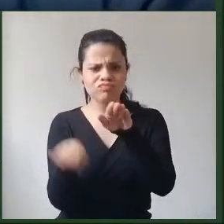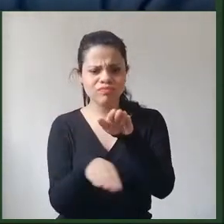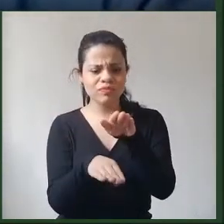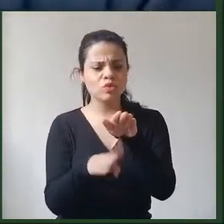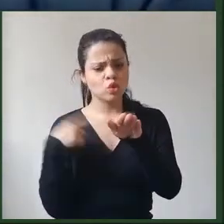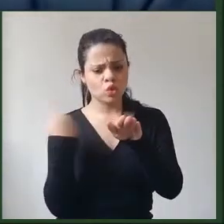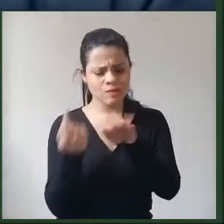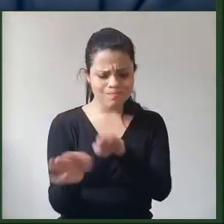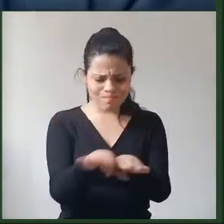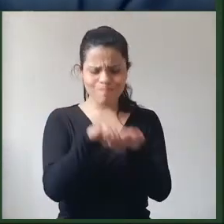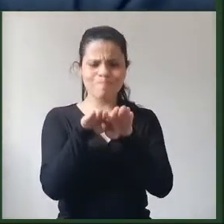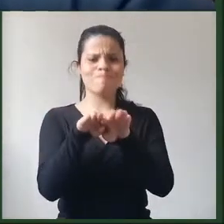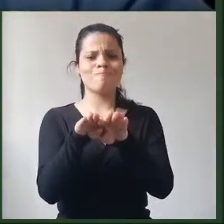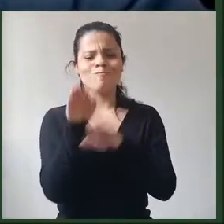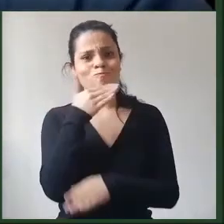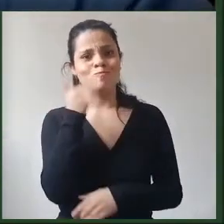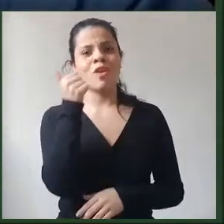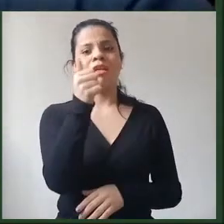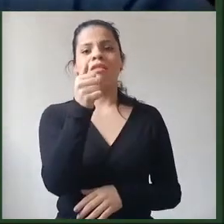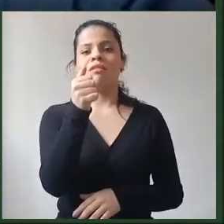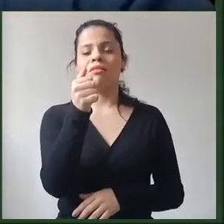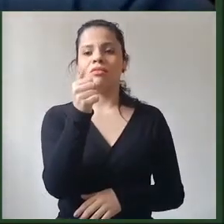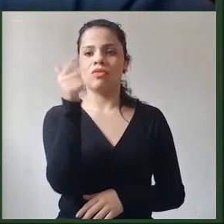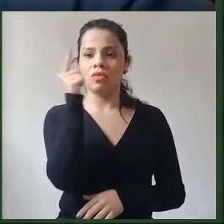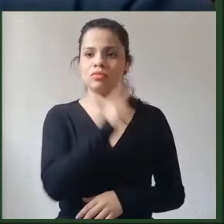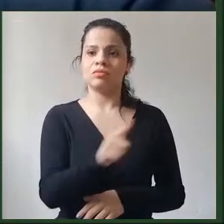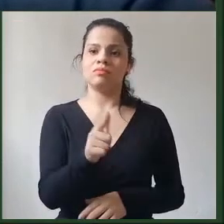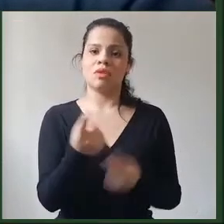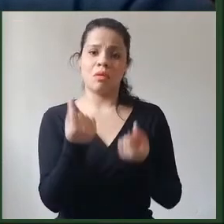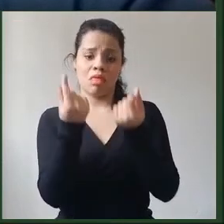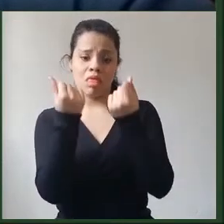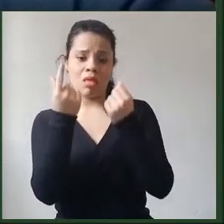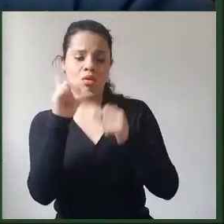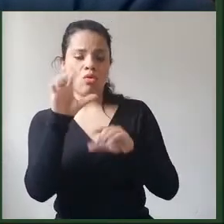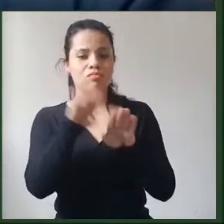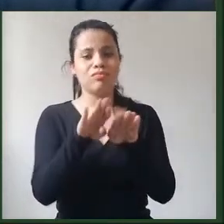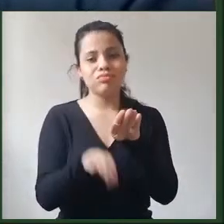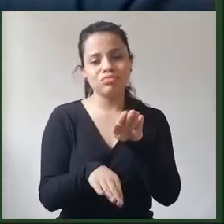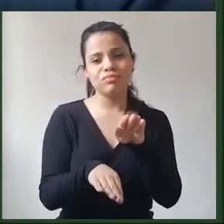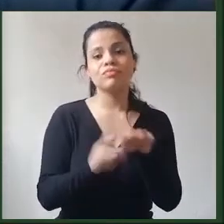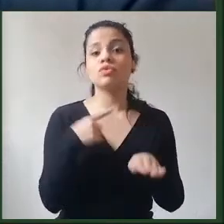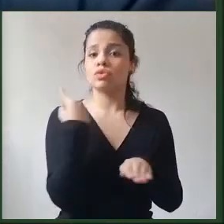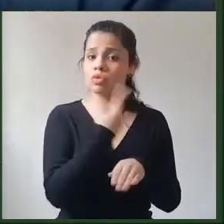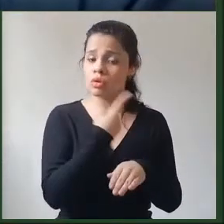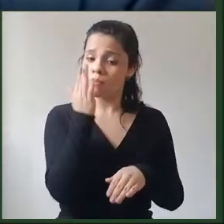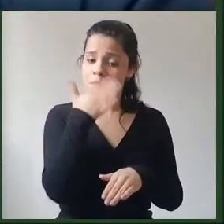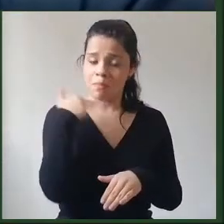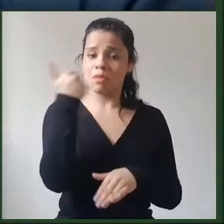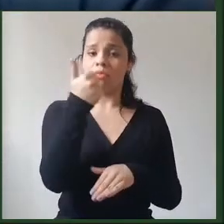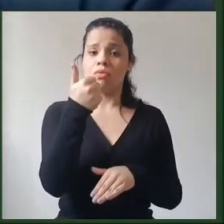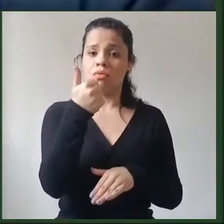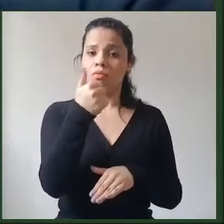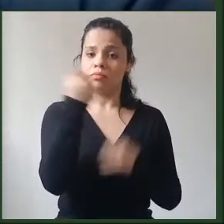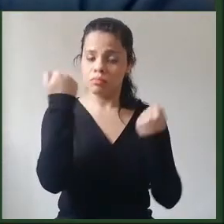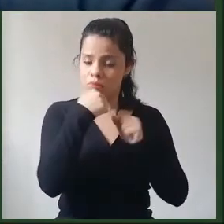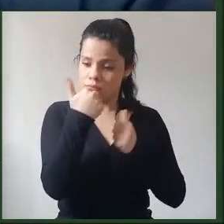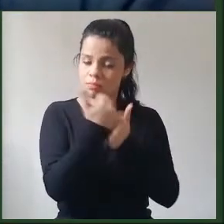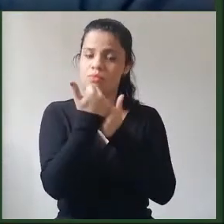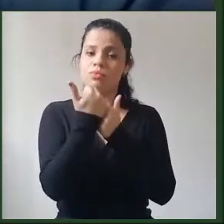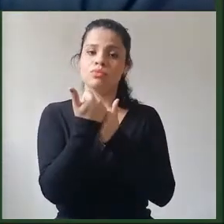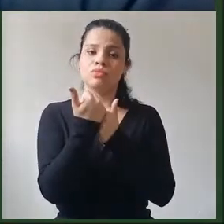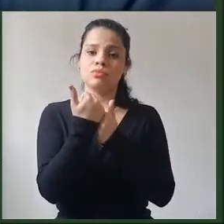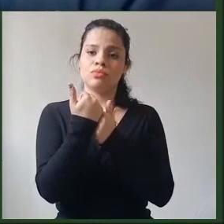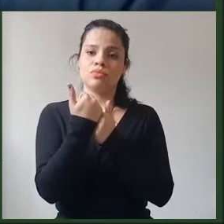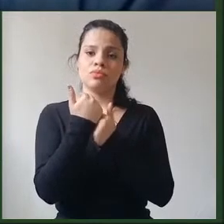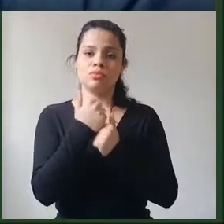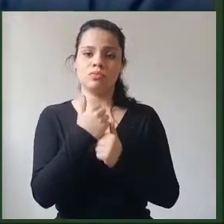melhorar a situação vulnerável das minorias étnicas e as pessoas vulneráveis economicamente. Por um